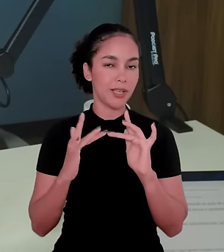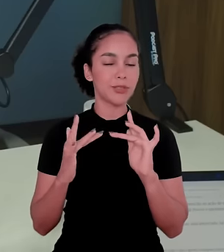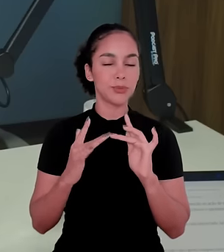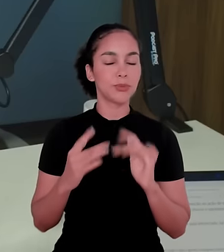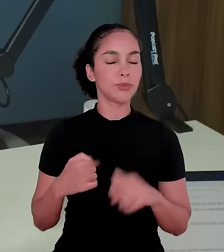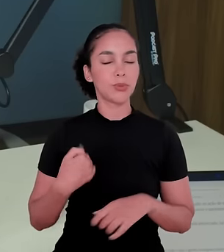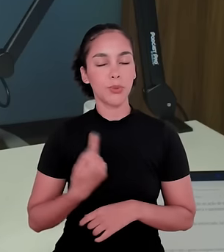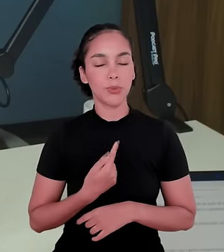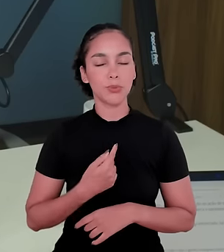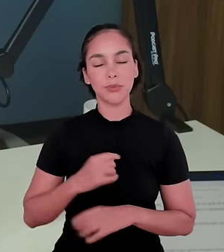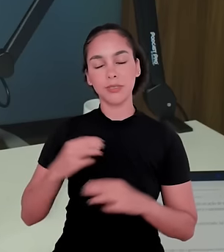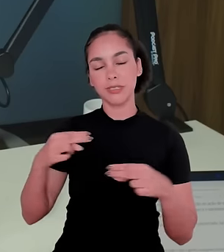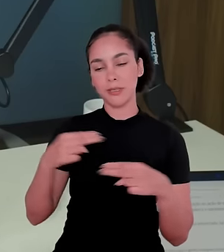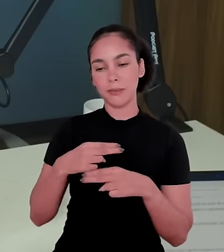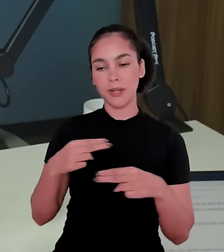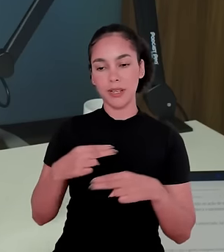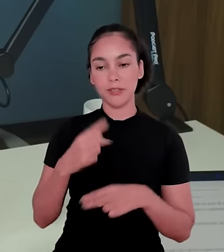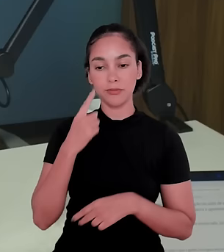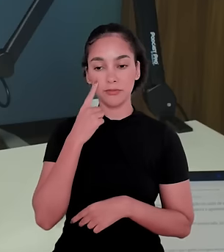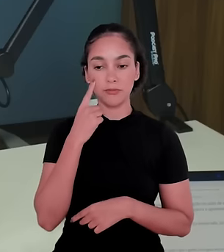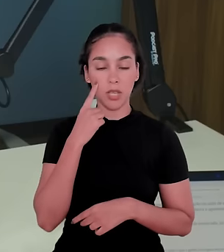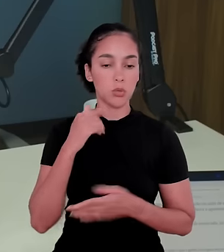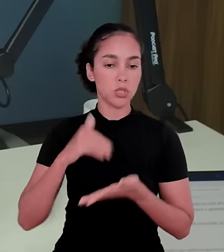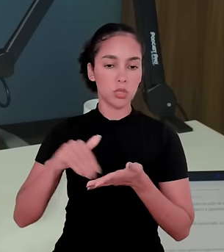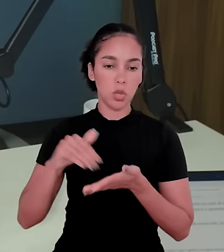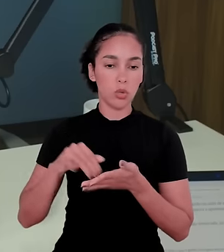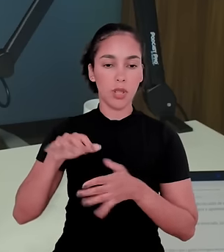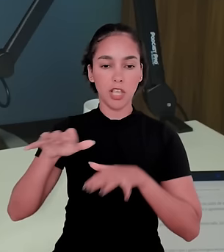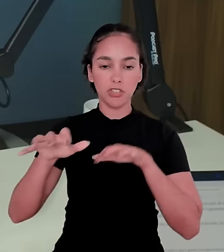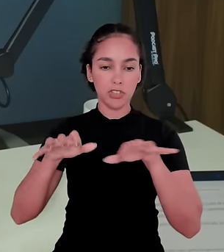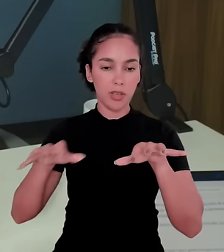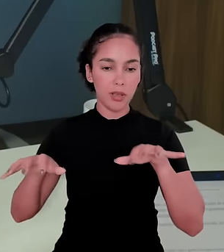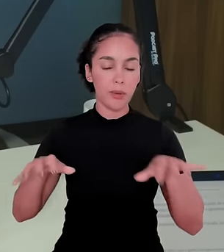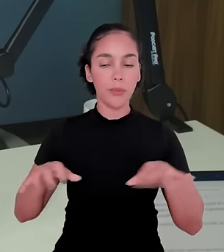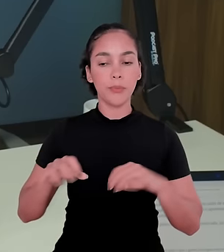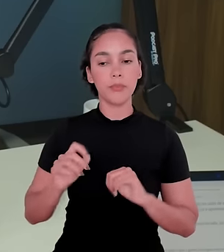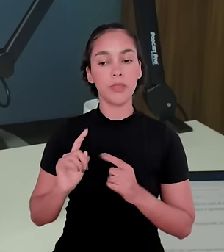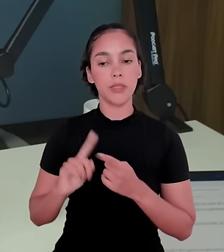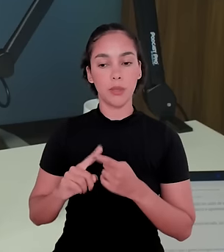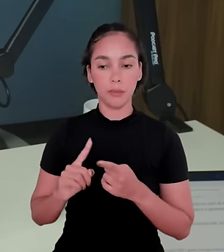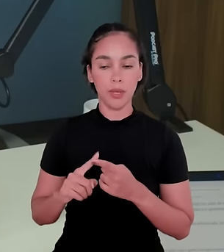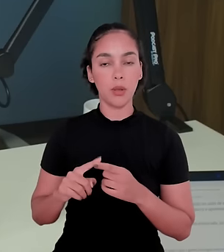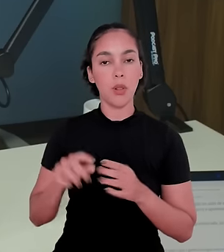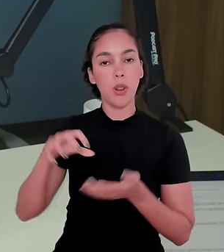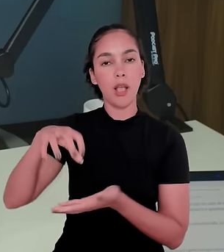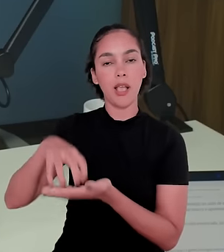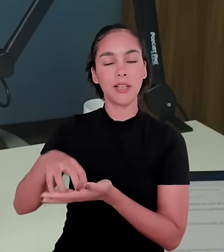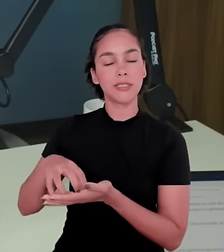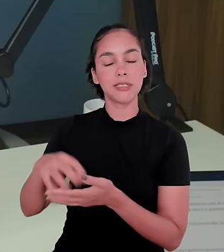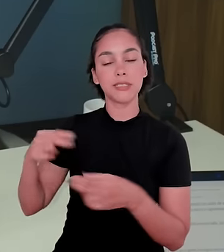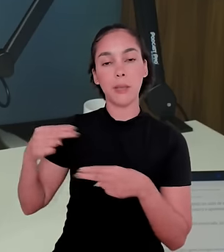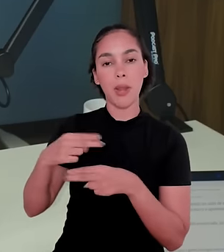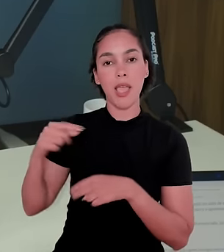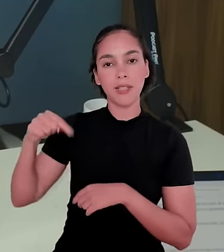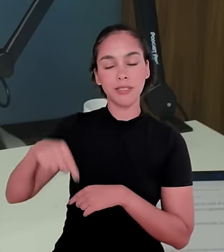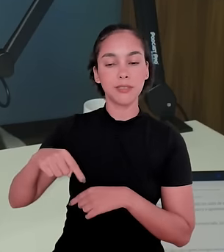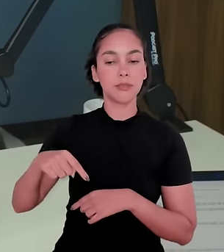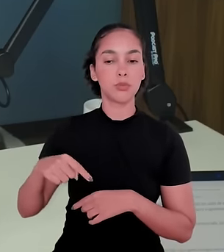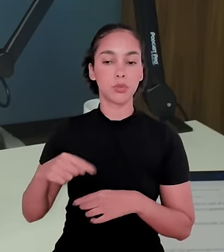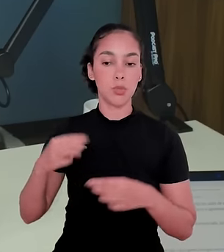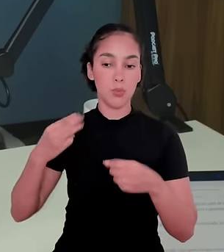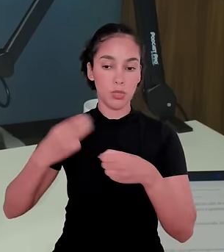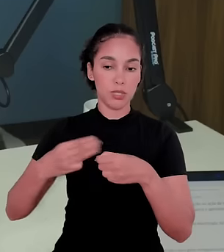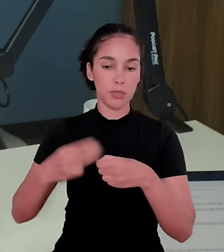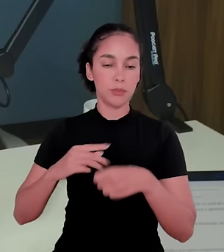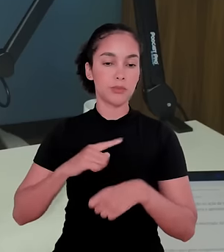conosco no sebrai por meio dos escritórios regionais os postos de sebrai aqui nos municípios né